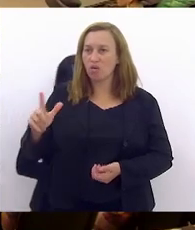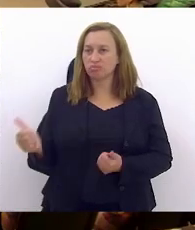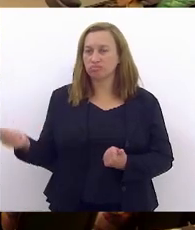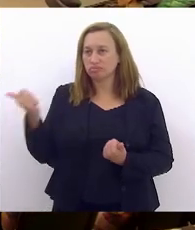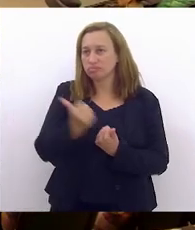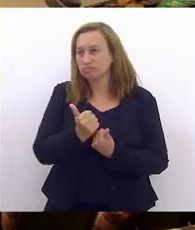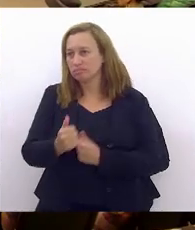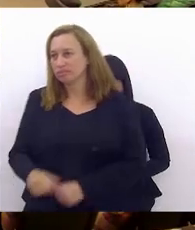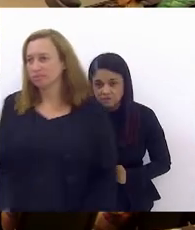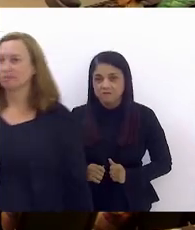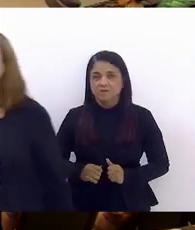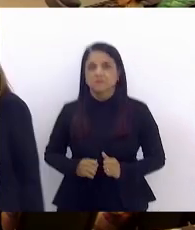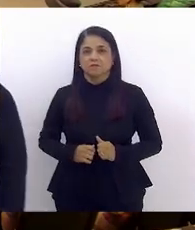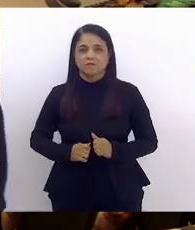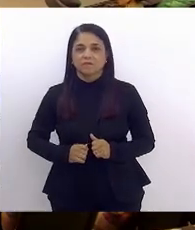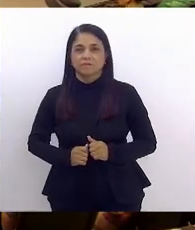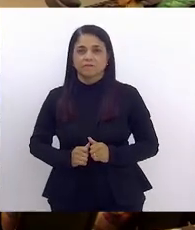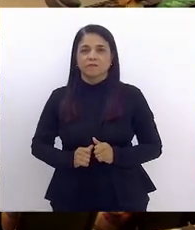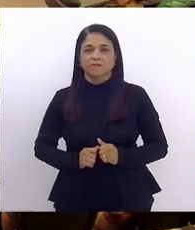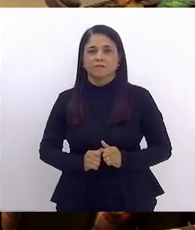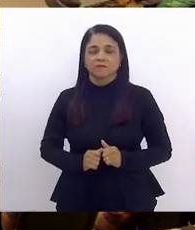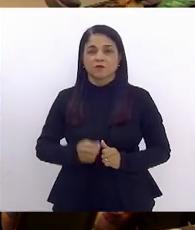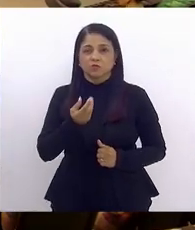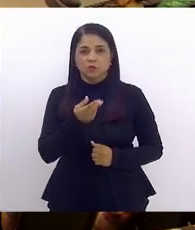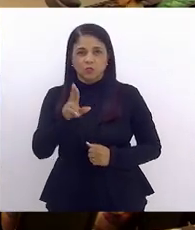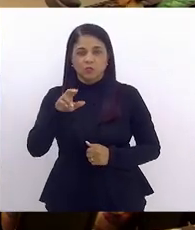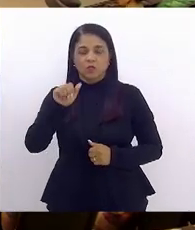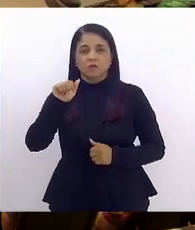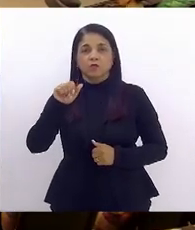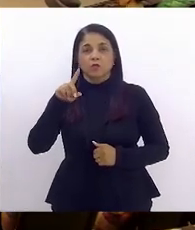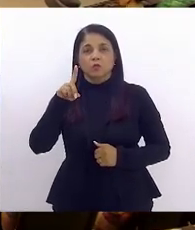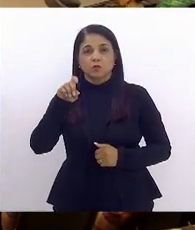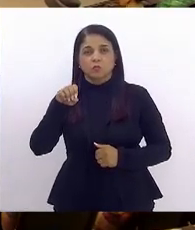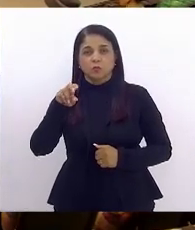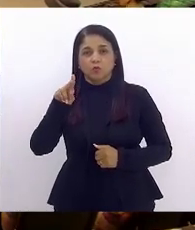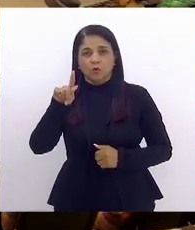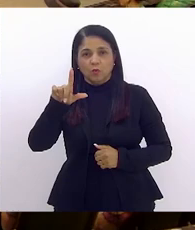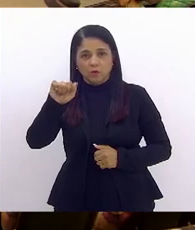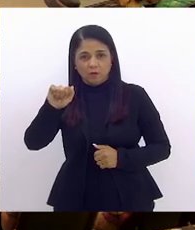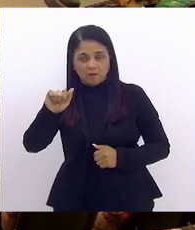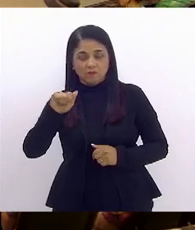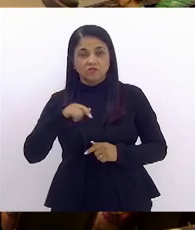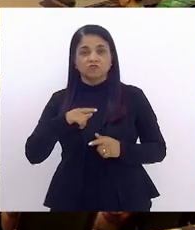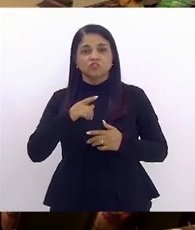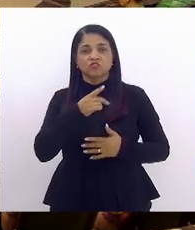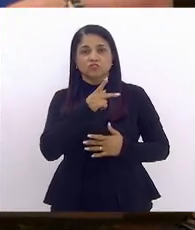Vamos lá. Dr. Douglas Almeida, diretor de jurídico da Liga.